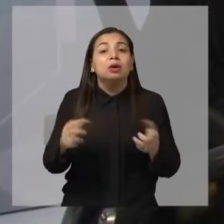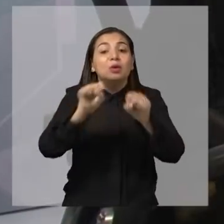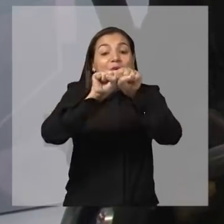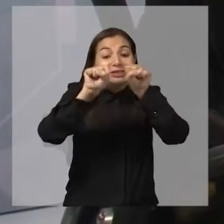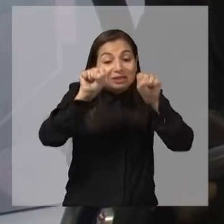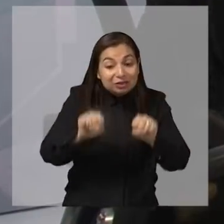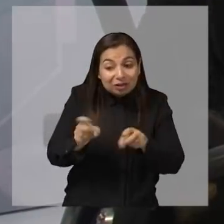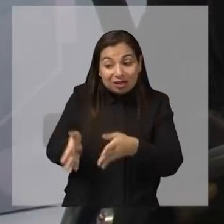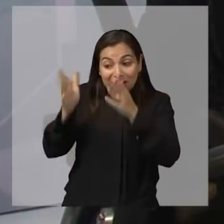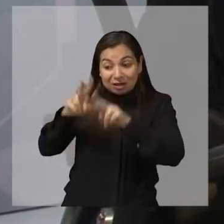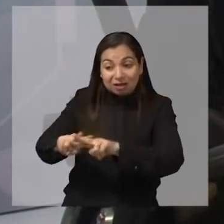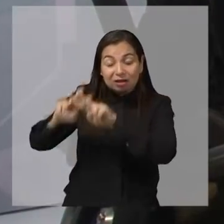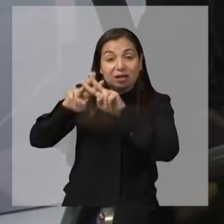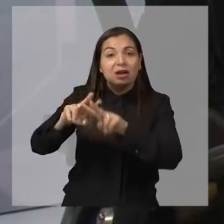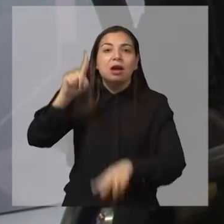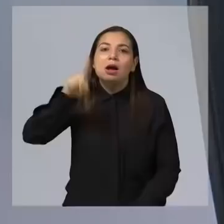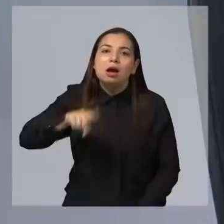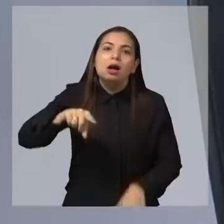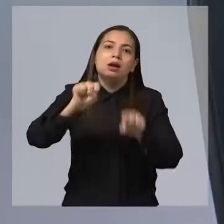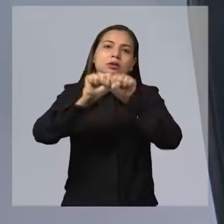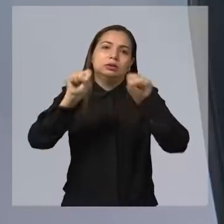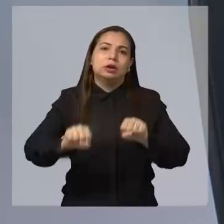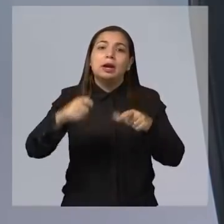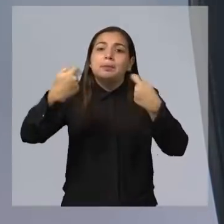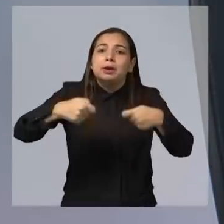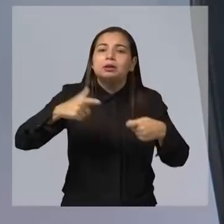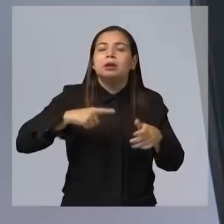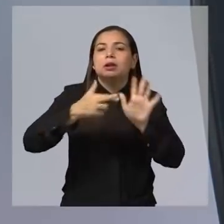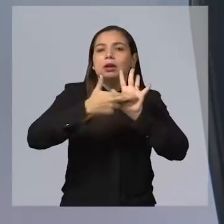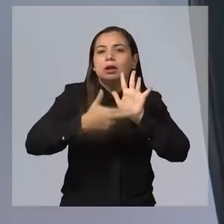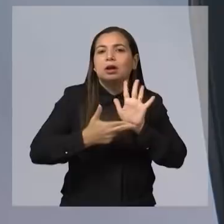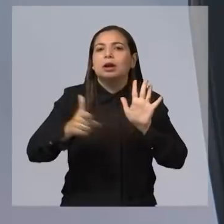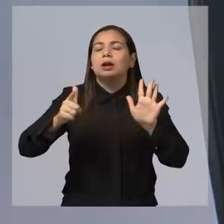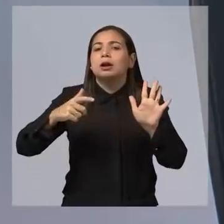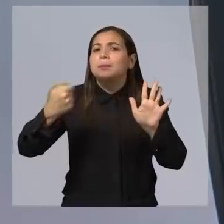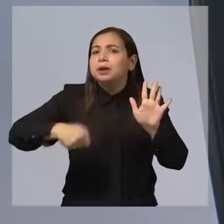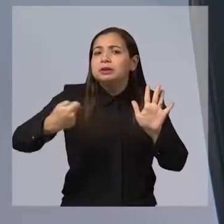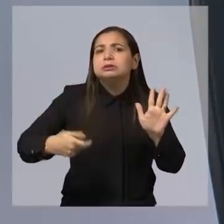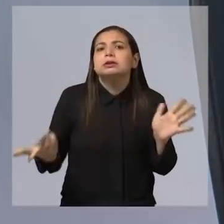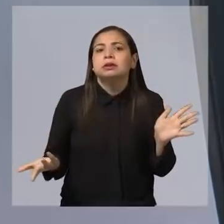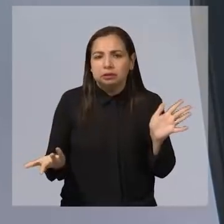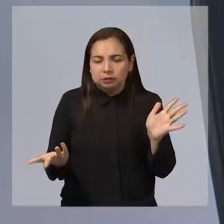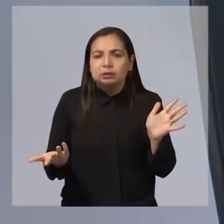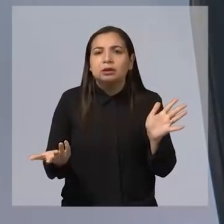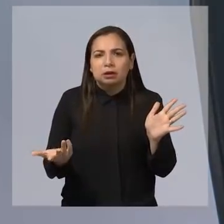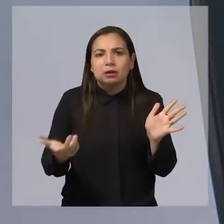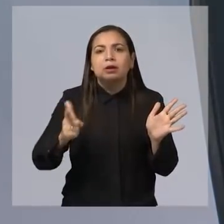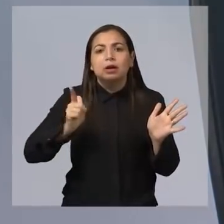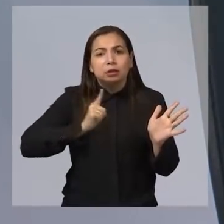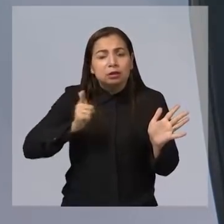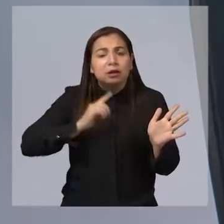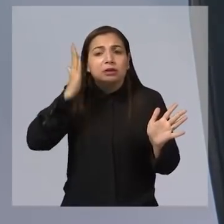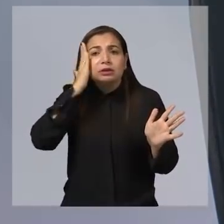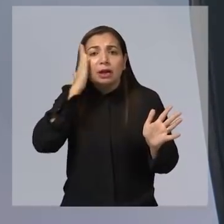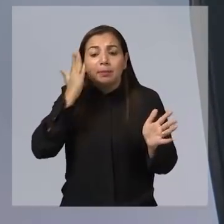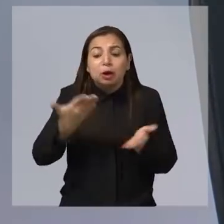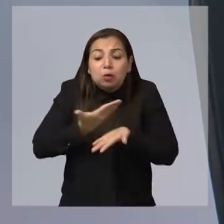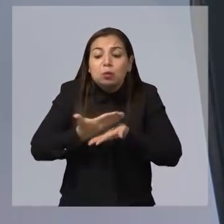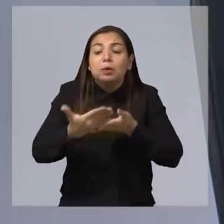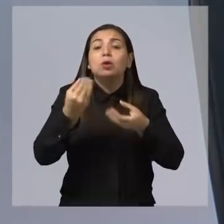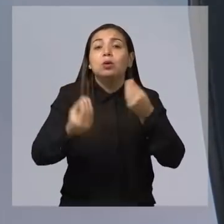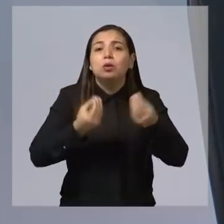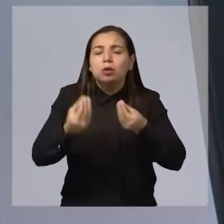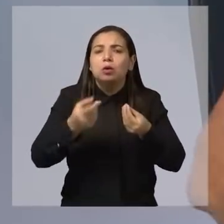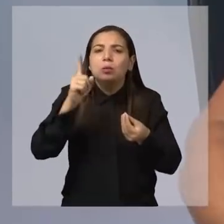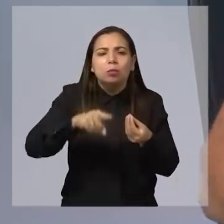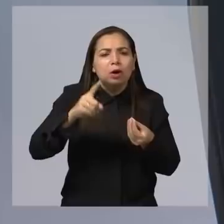sistemática. Qualquer engrenagem fora do lugar ali dá problema. Então a gente começou a combater o simples, começou realmente,